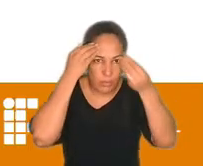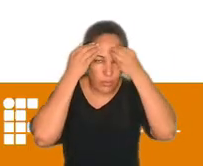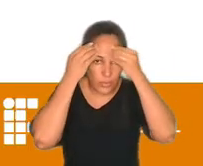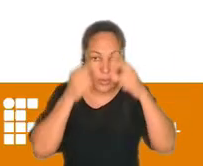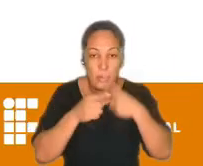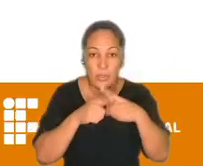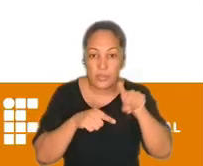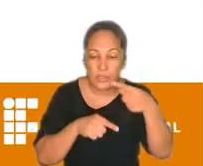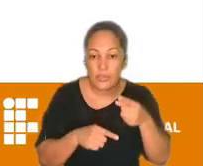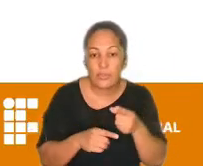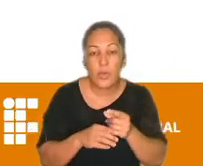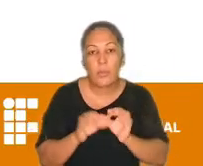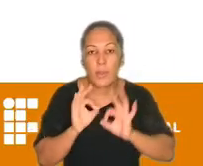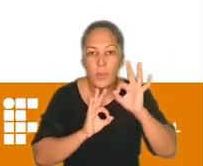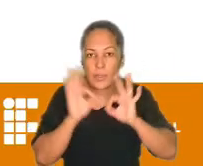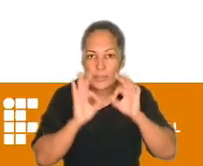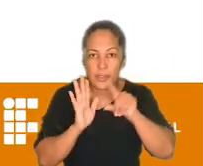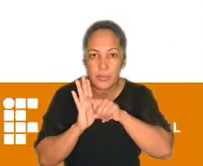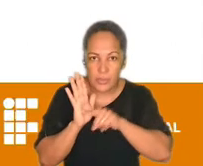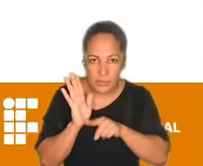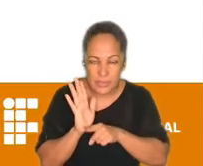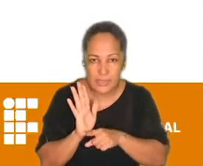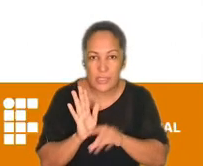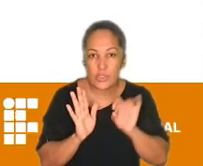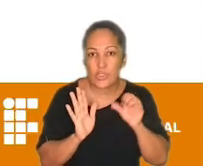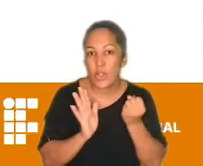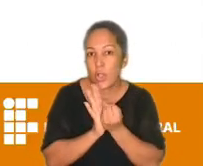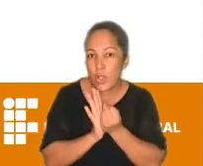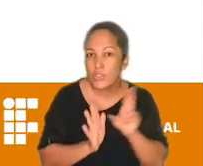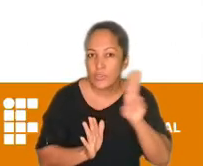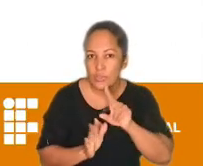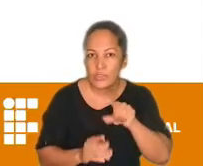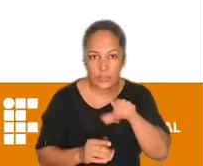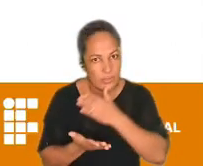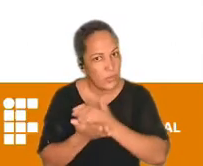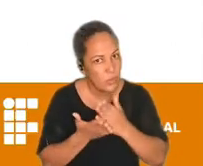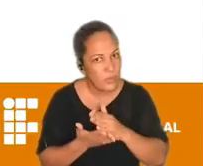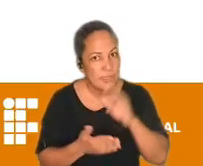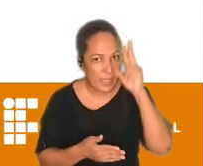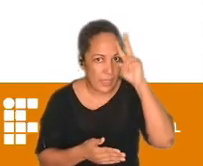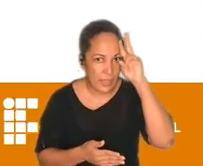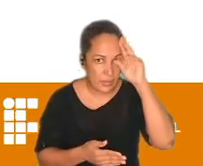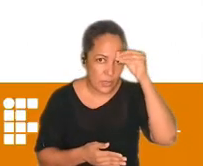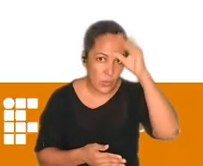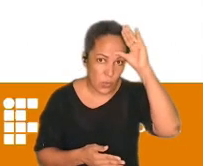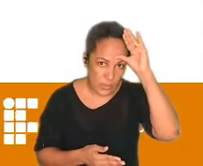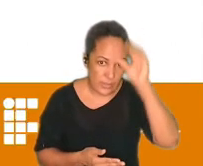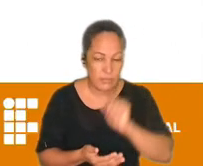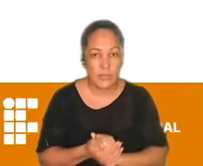a gente começar aí mais para o código mesmo, vocês vão começar a precisar desse tipo de conhecimento, que é muito importante.